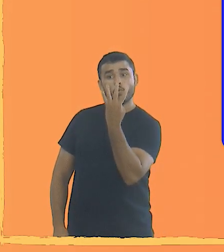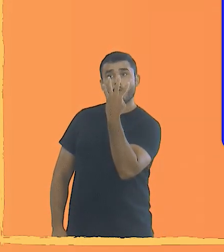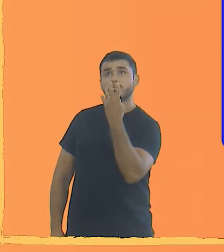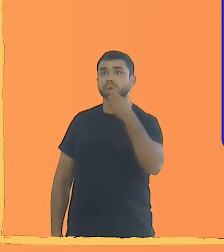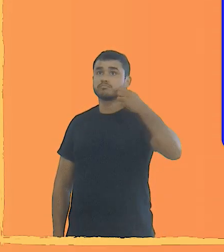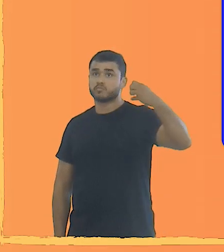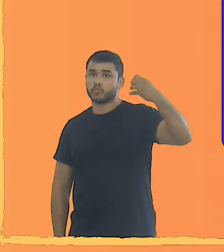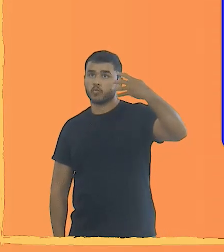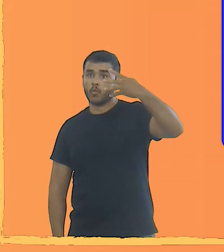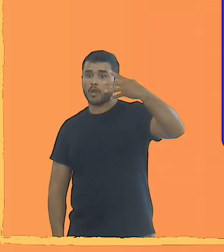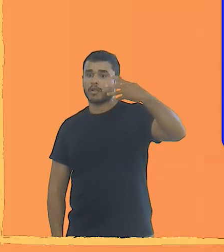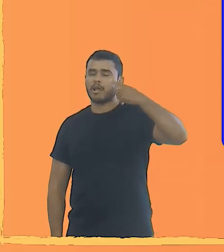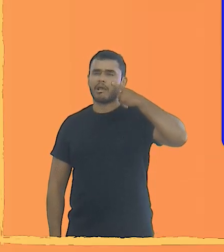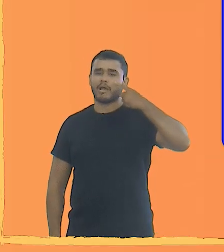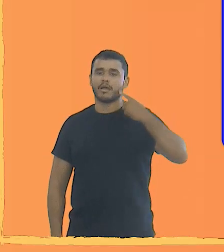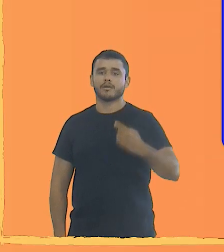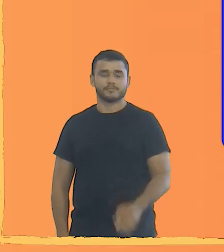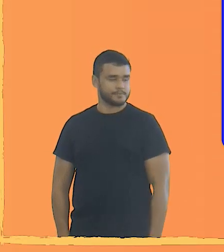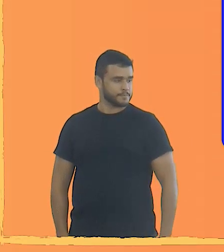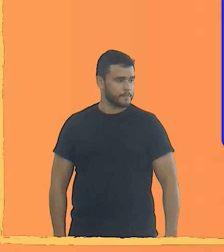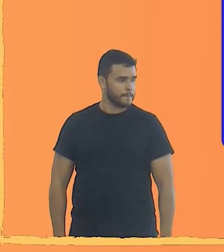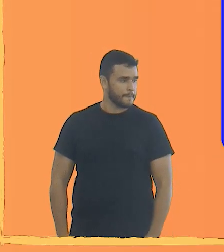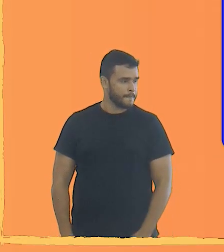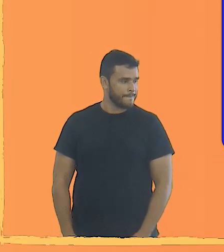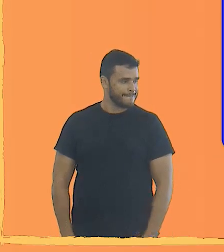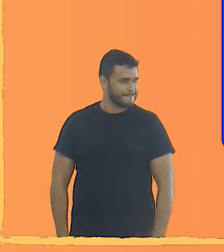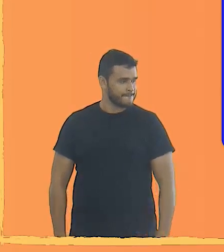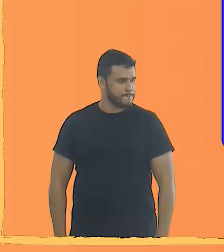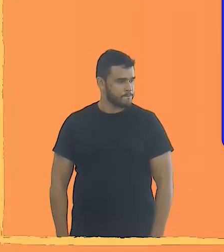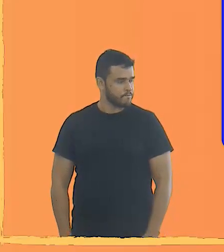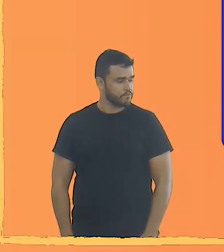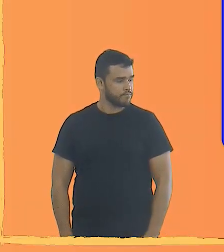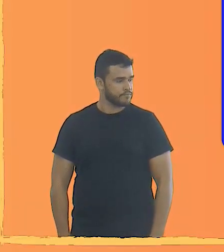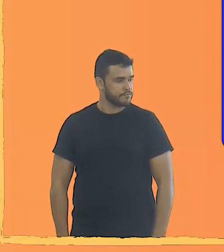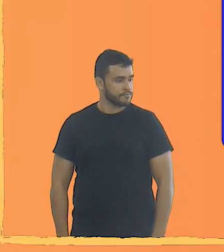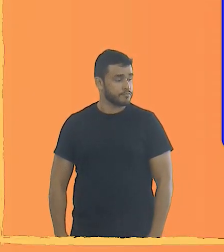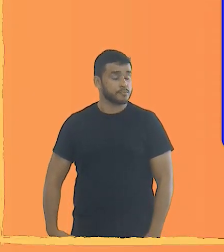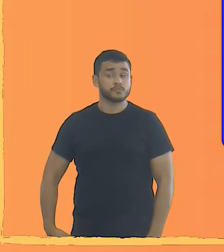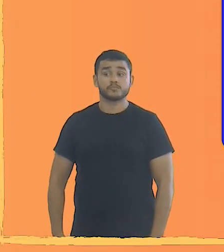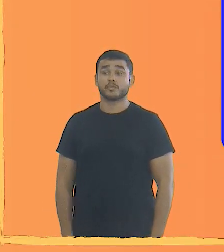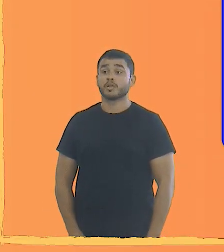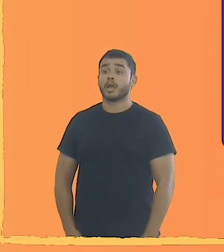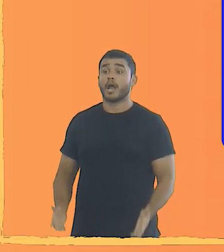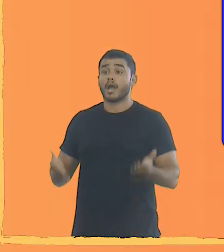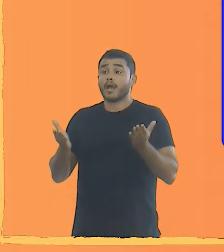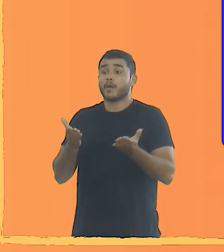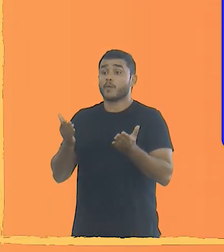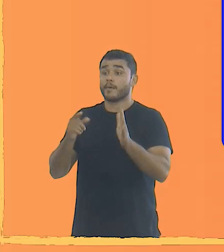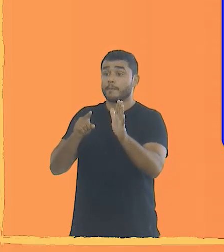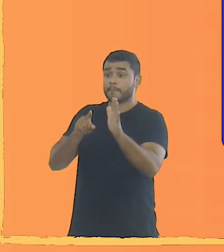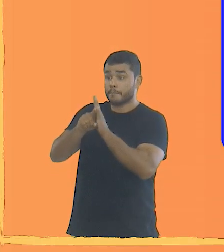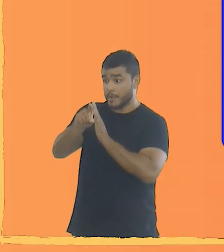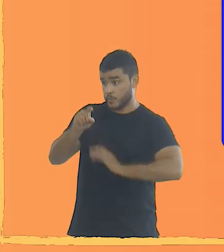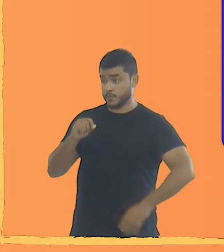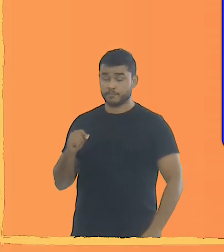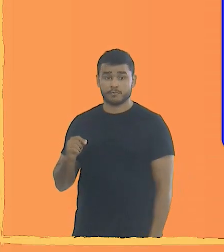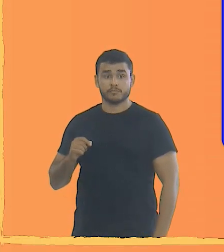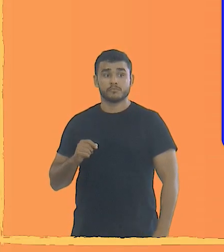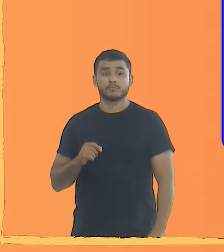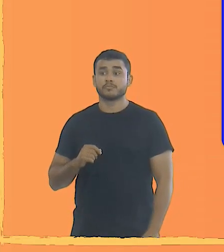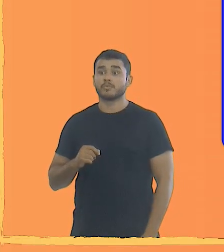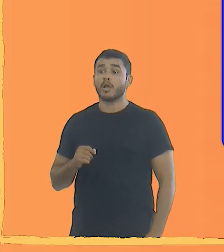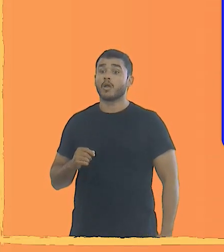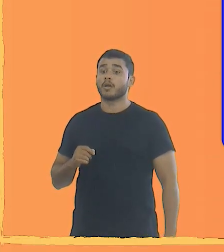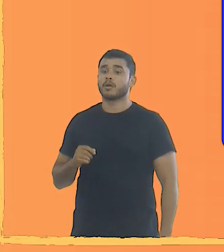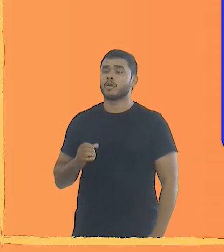uma coisa. Tá aqui o cardápio que a gente tem. Pergunta da questão. Qual é o número mínimo